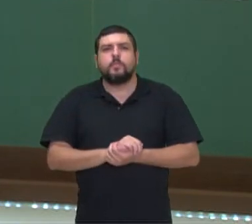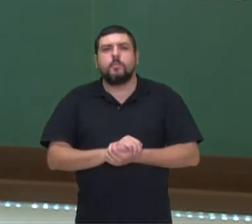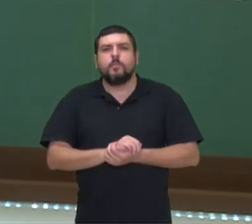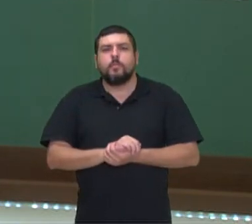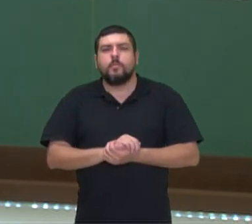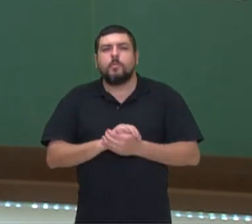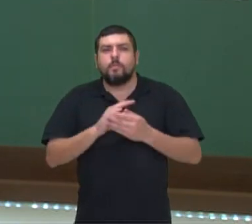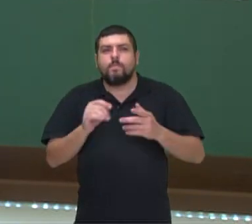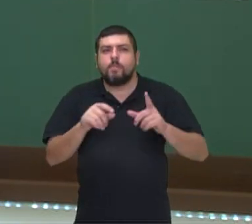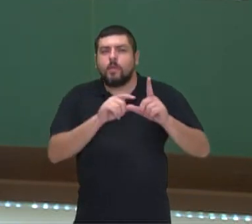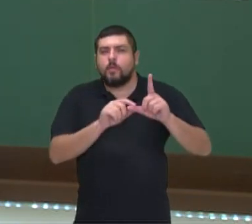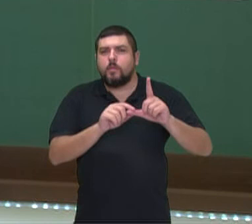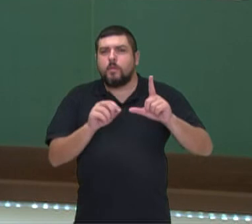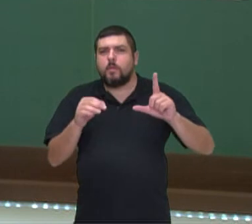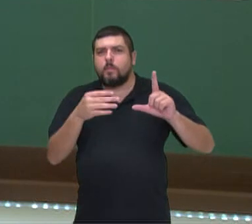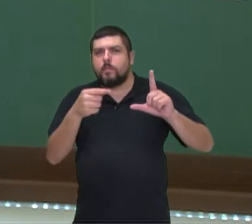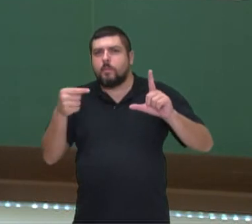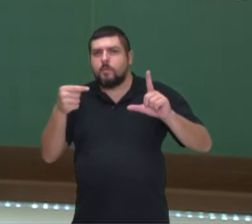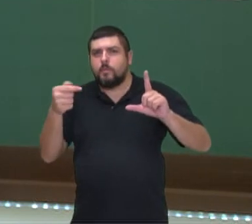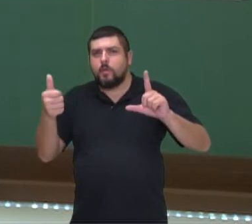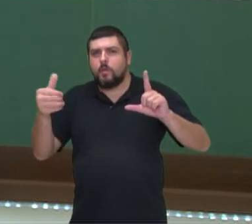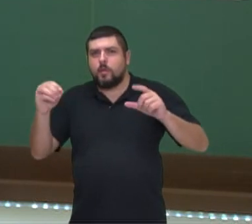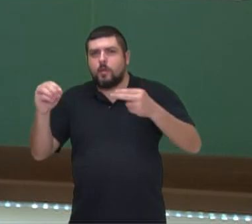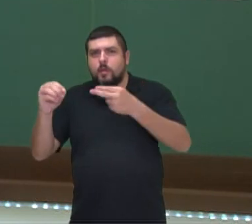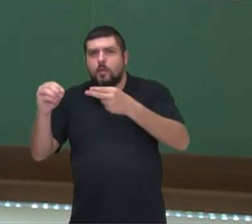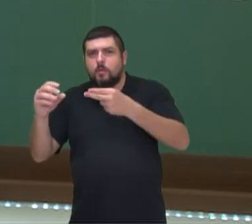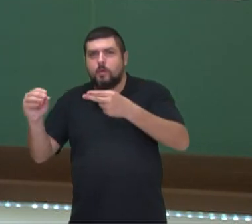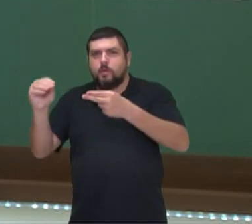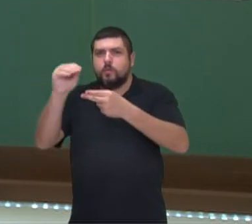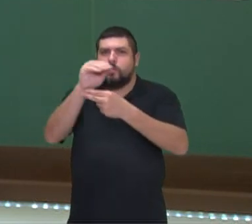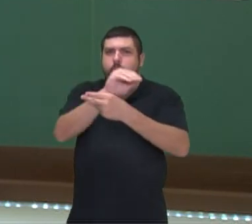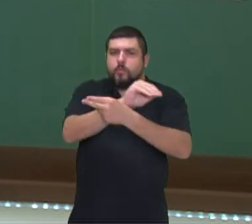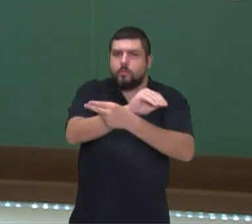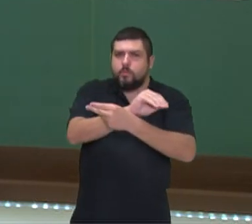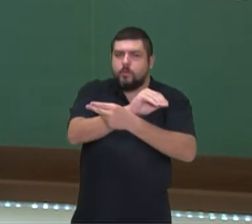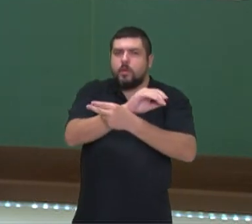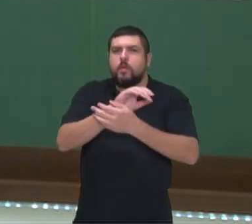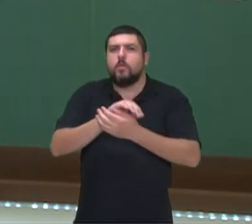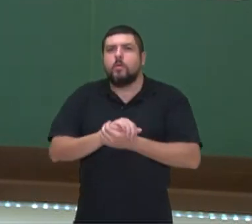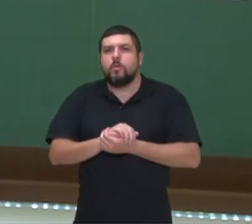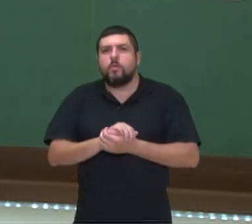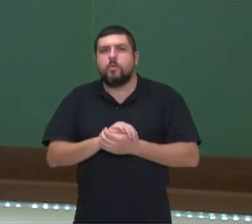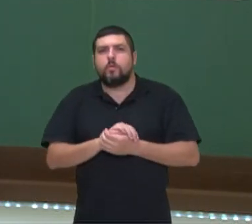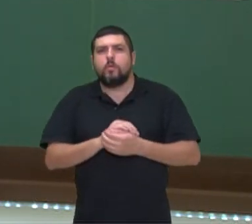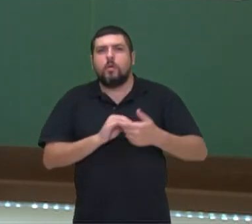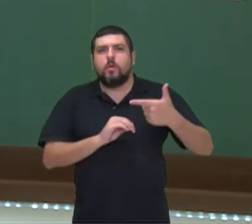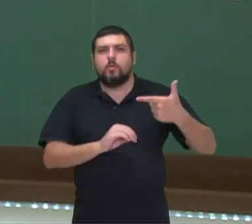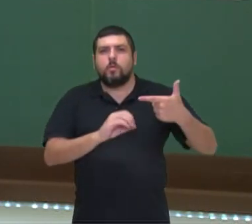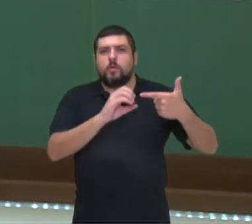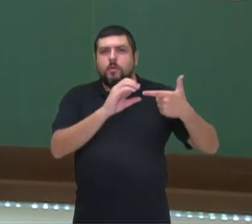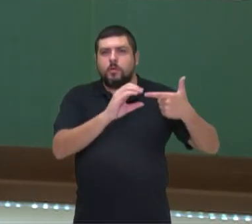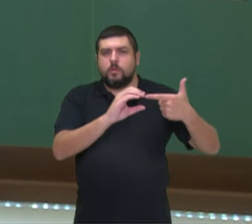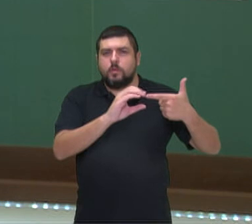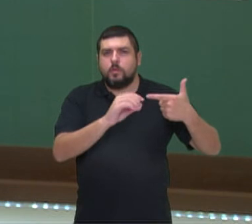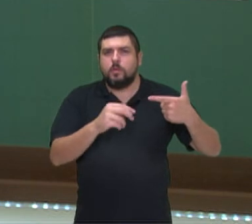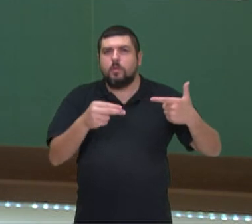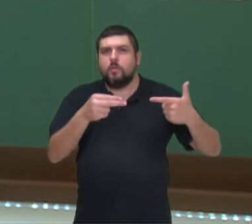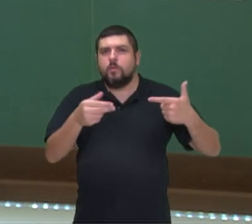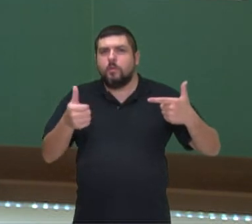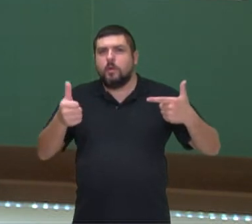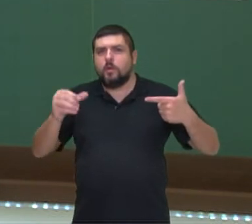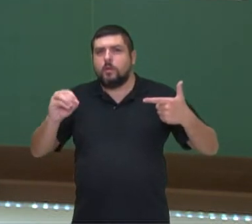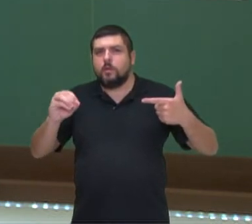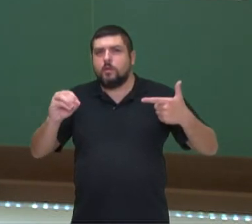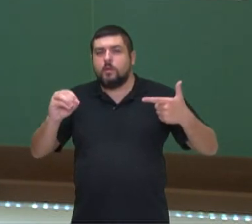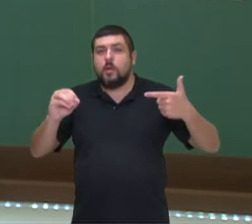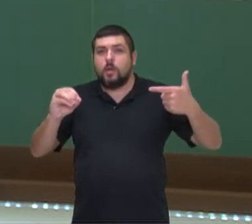10 lá para o outro lado da igualdade, né? E aí vai ficar 2C igual a 10. O 2 vai passar dividindo o 10,